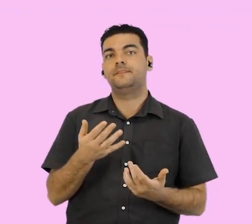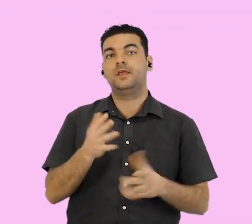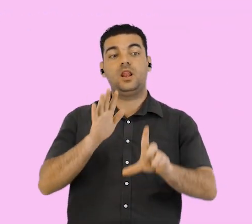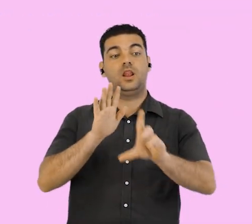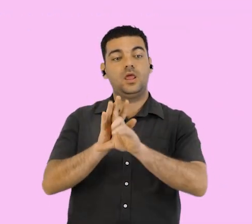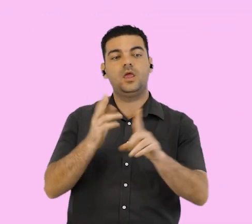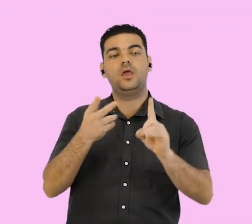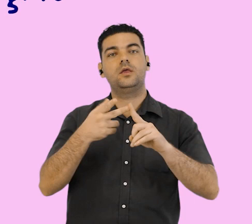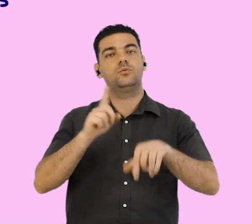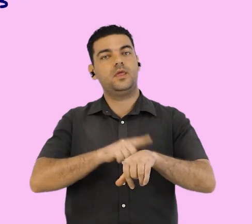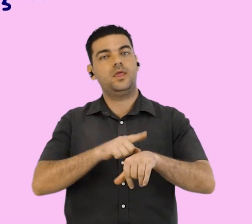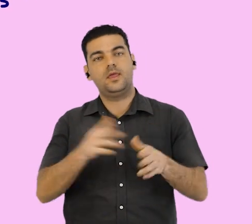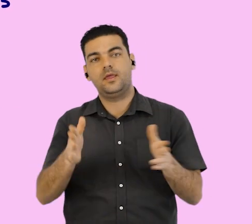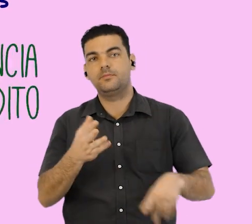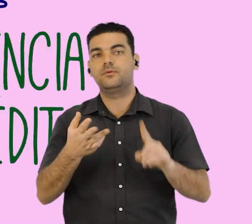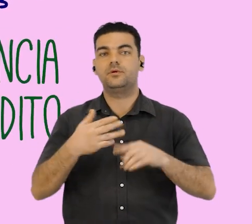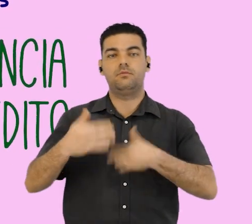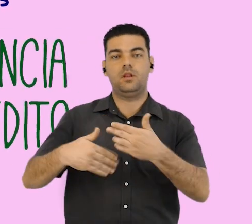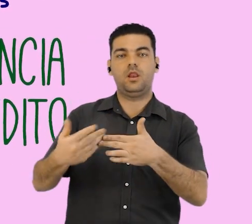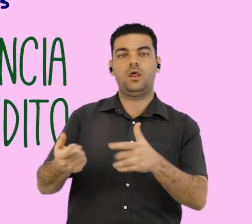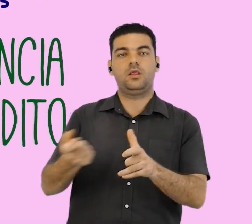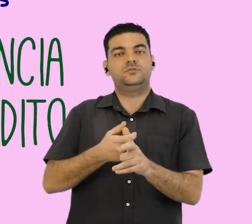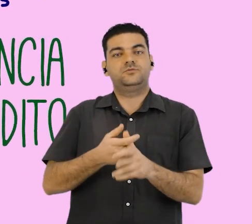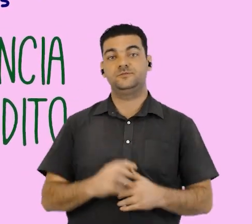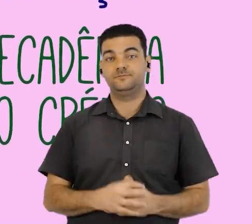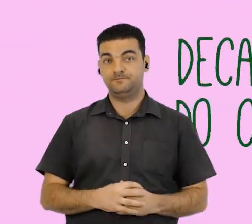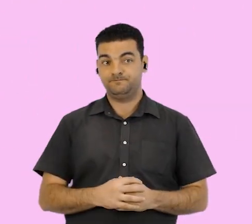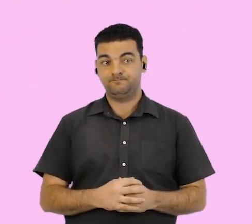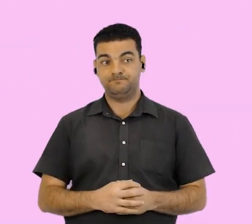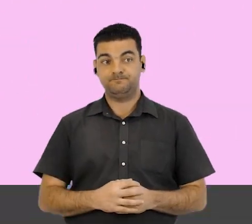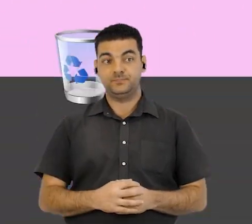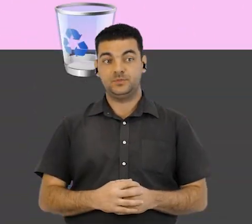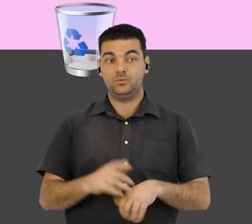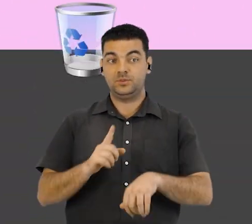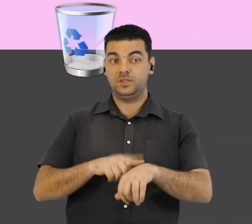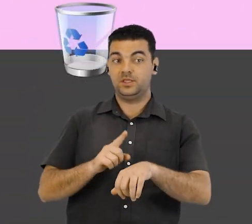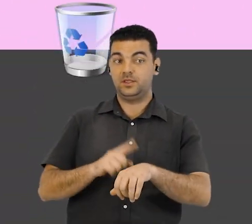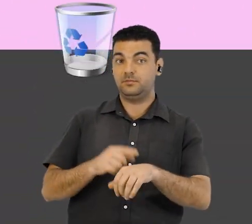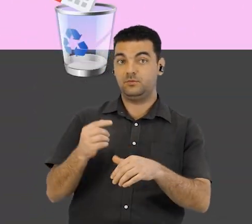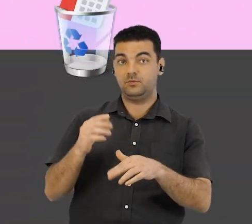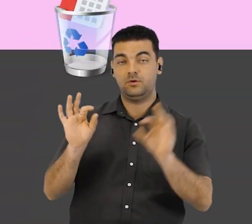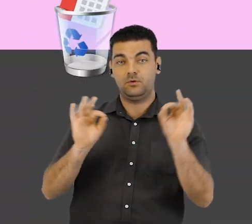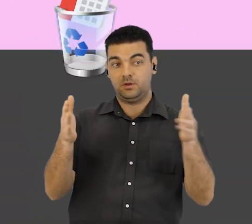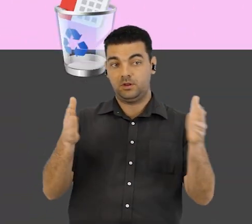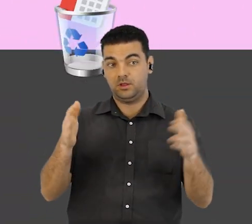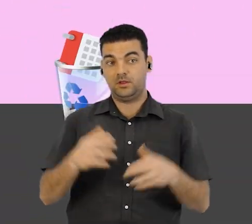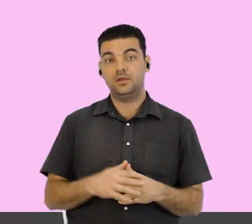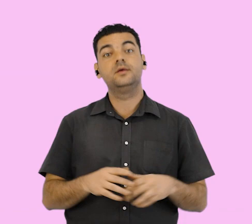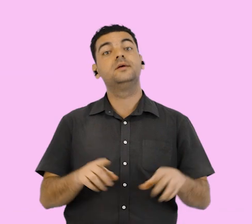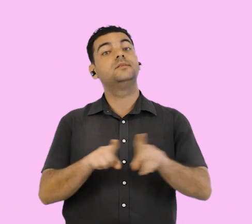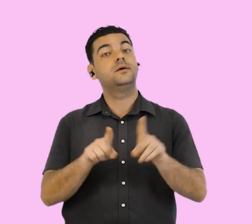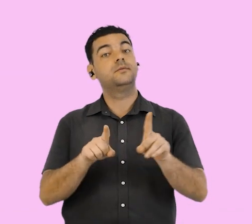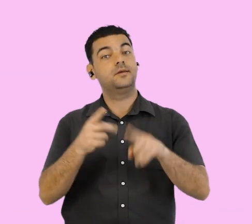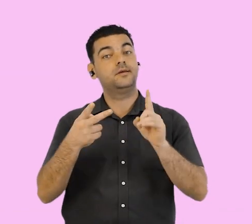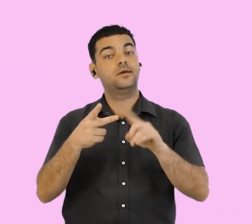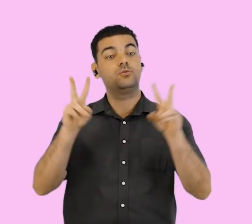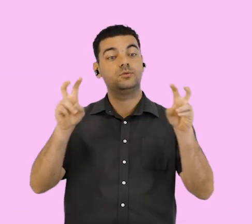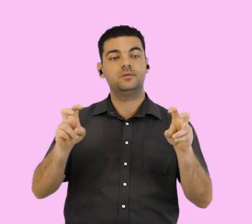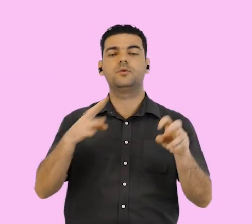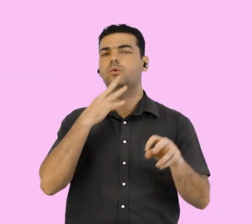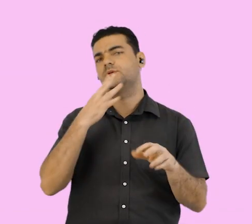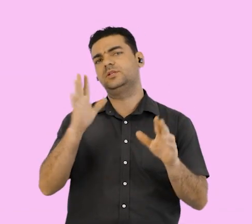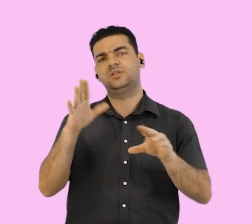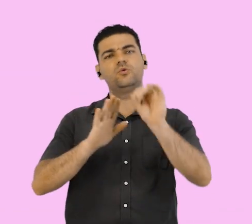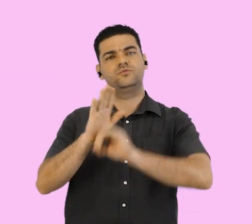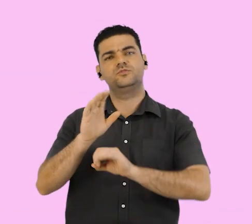exemplo, ilegitimidade, prescrição e decadência do crédito tributário. Não há prazo para apresentar a exceção de pré-executividade. Além disso, por se tratar de